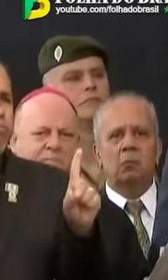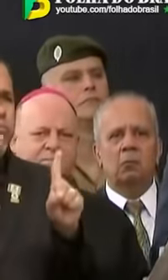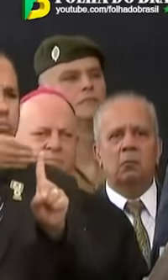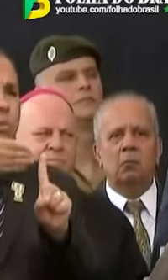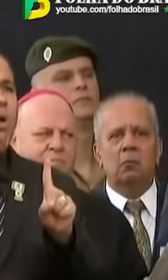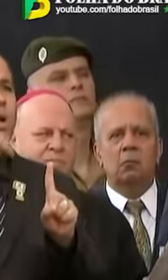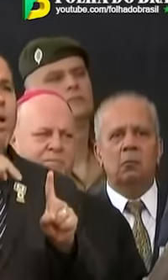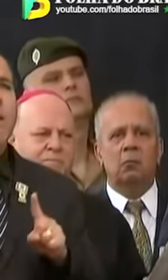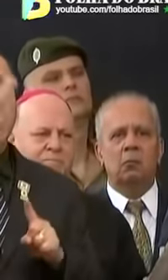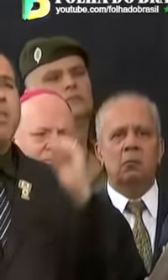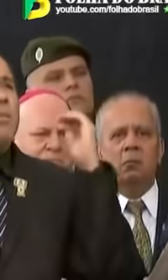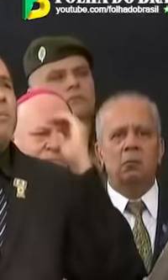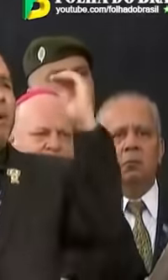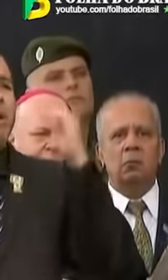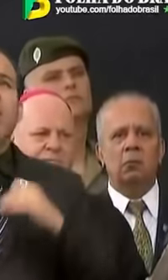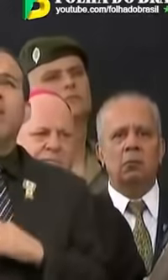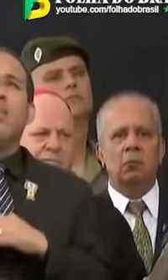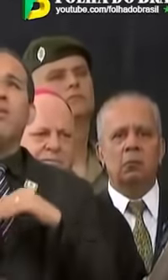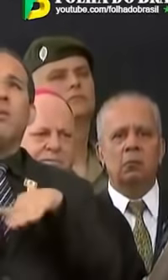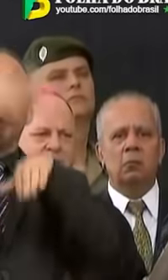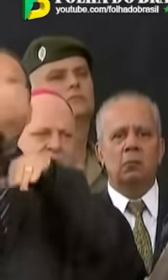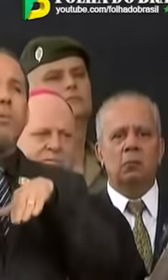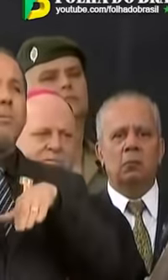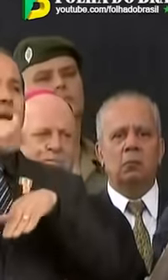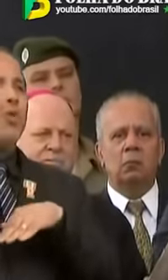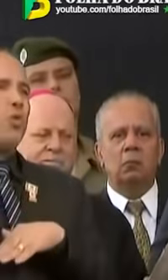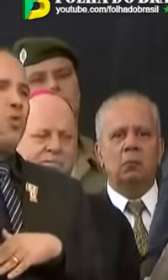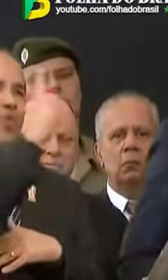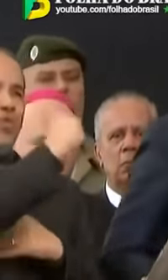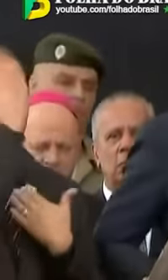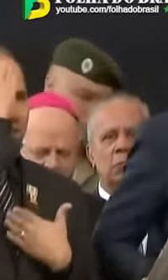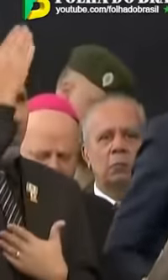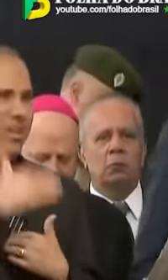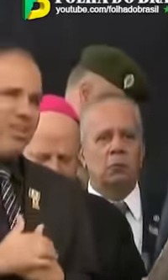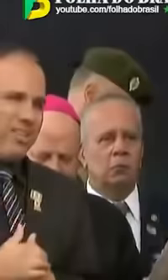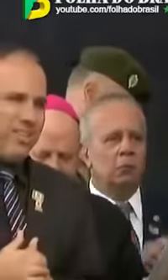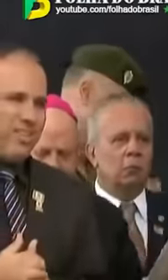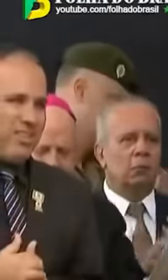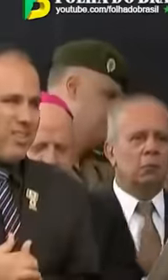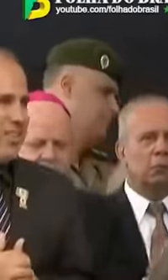o de Brasil acima de tudo e Deus acima de todos. Muito obrigado.